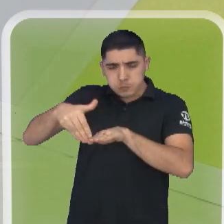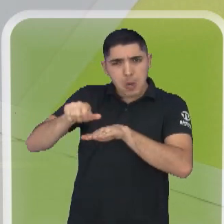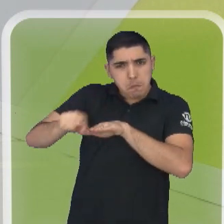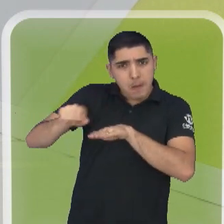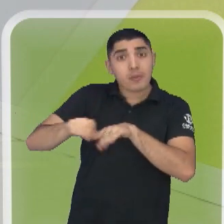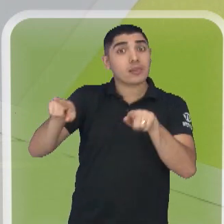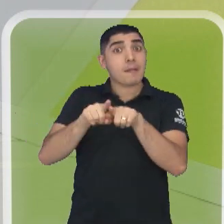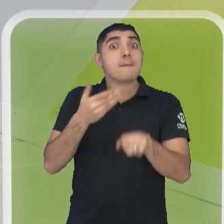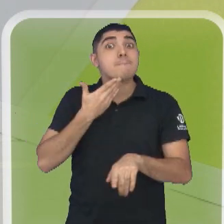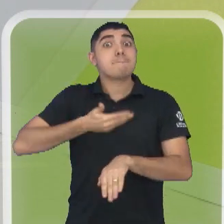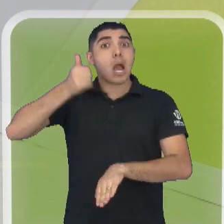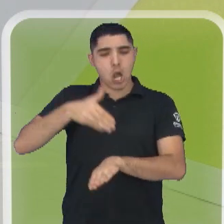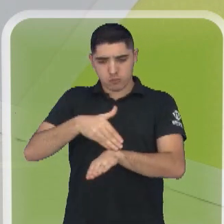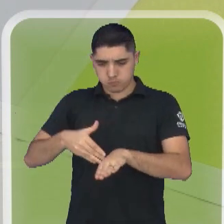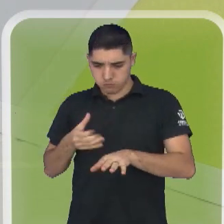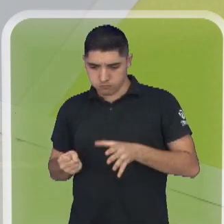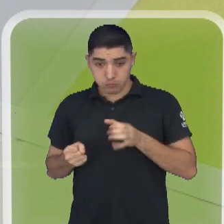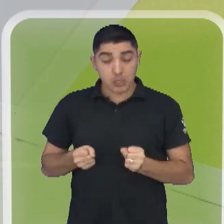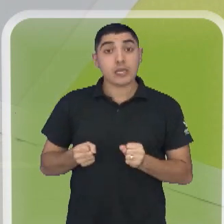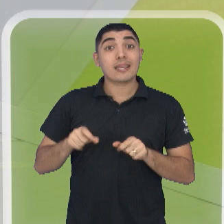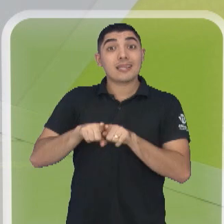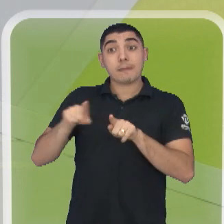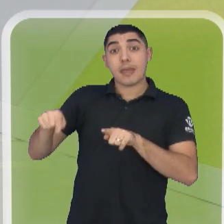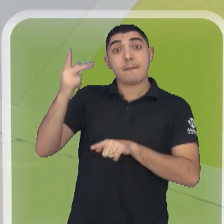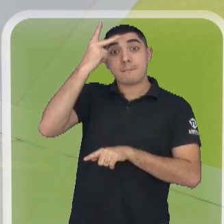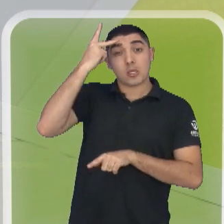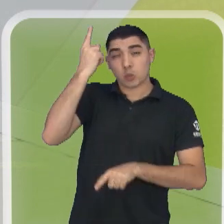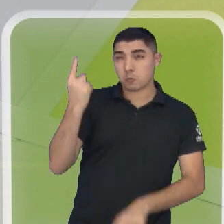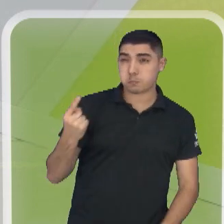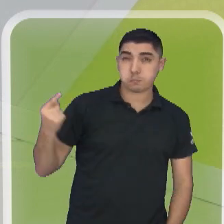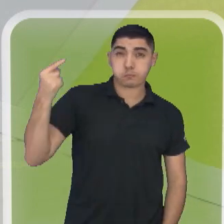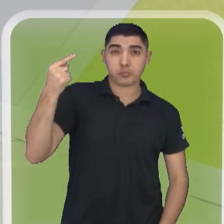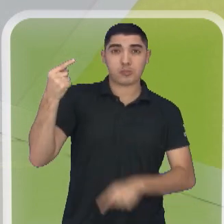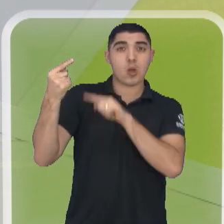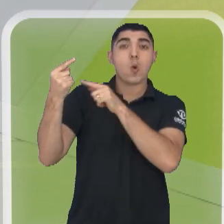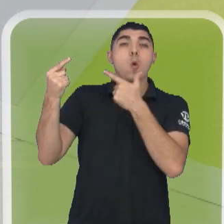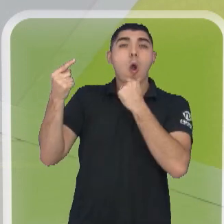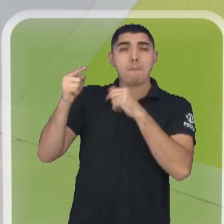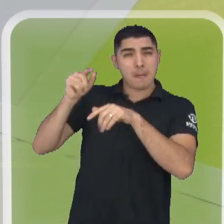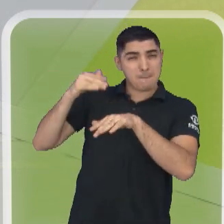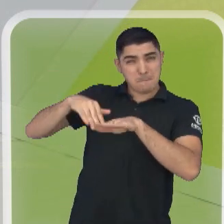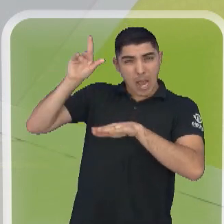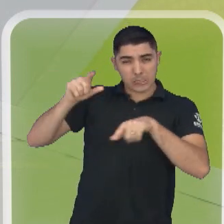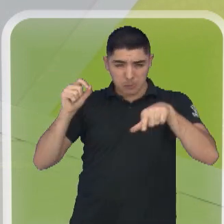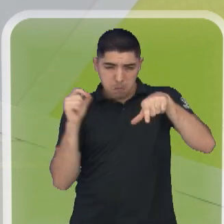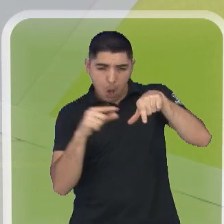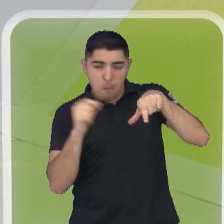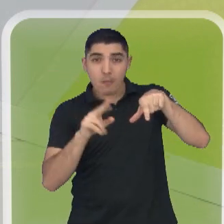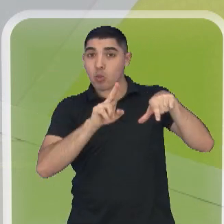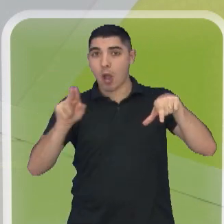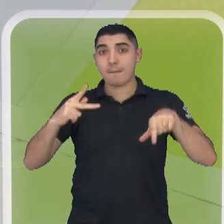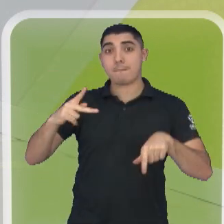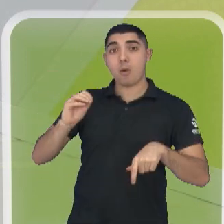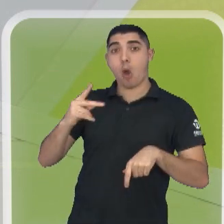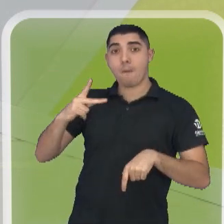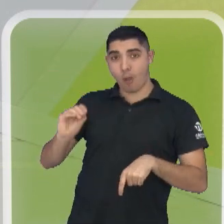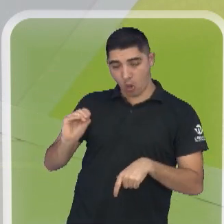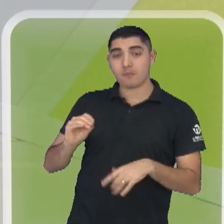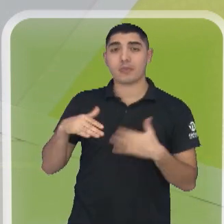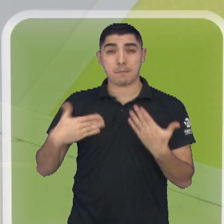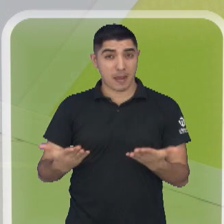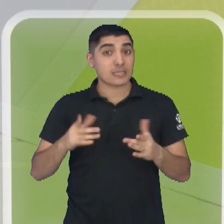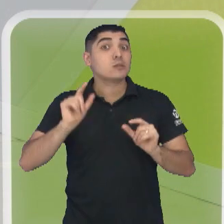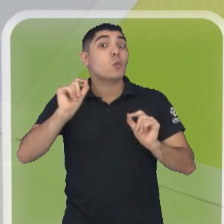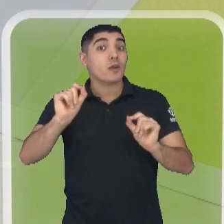de quebra o time tem o artilheiro do Campeonato Paulista da Série 3. Só que muita chuva no gramado encharcado, e quem se